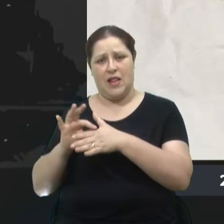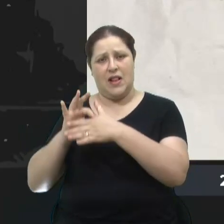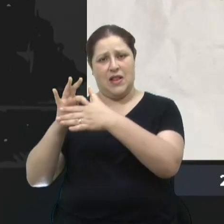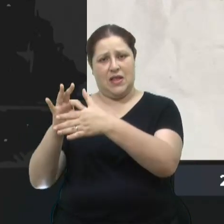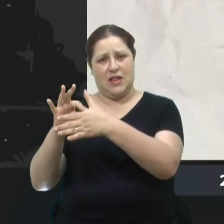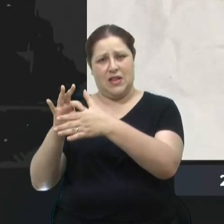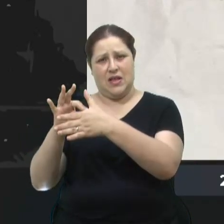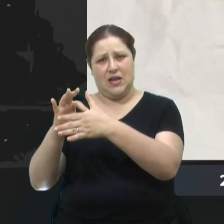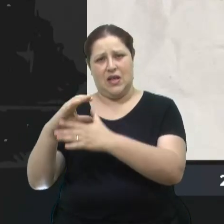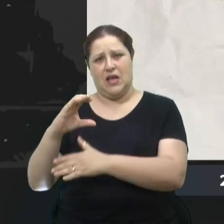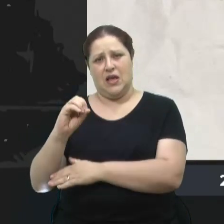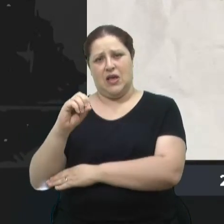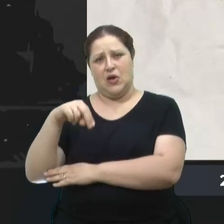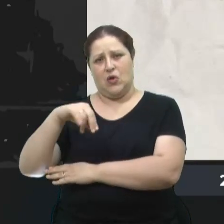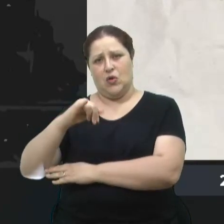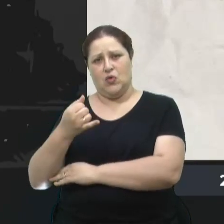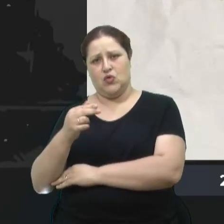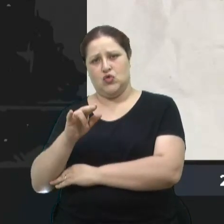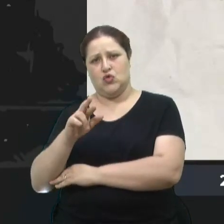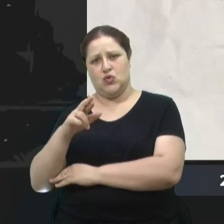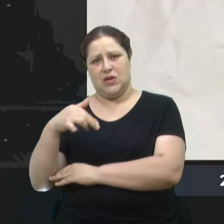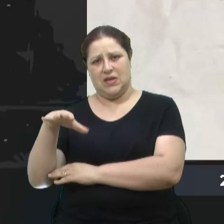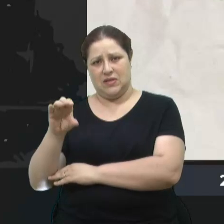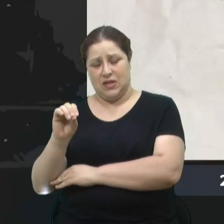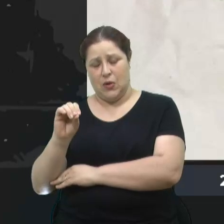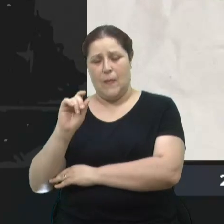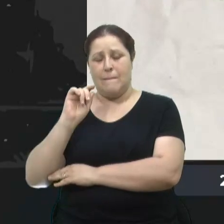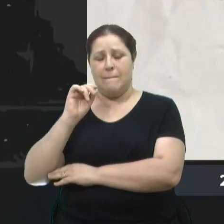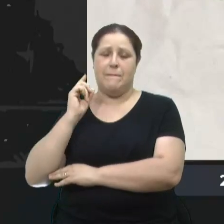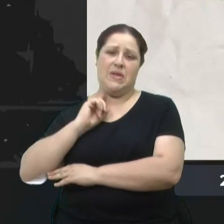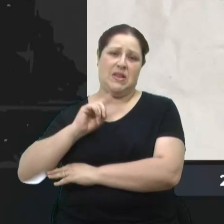Hipólita, ela, no movimento